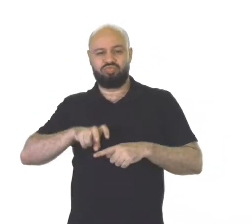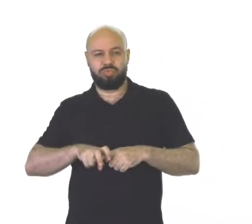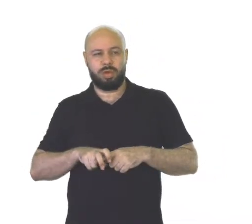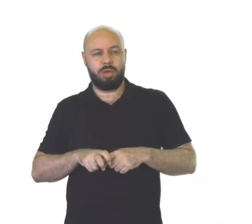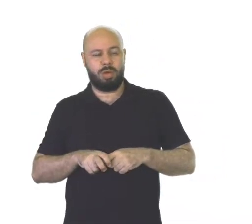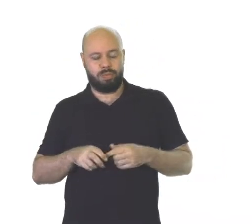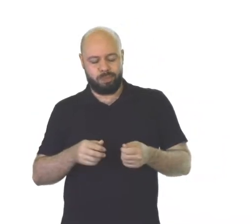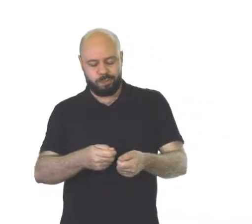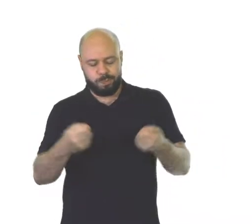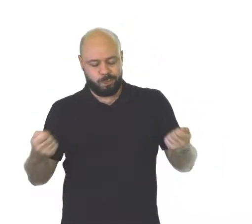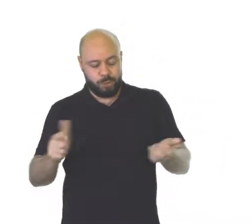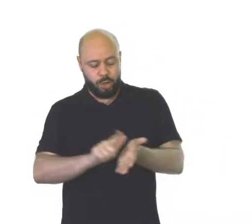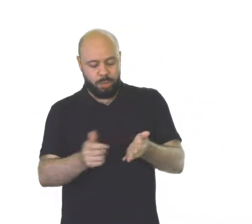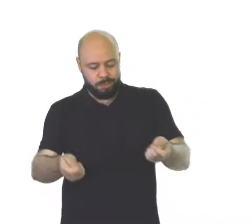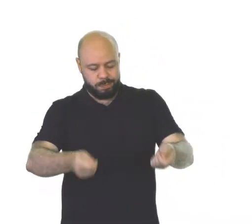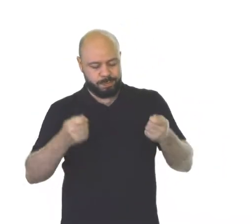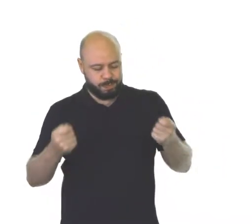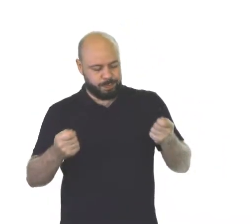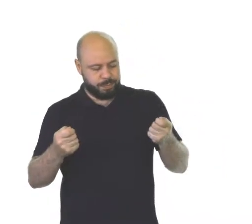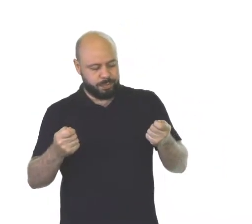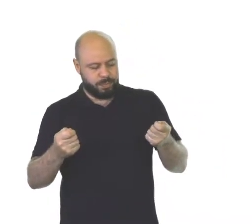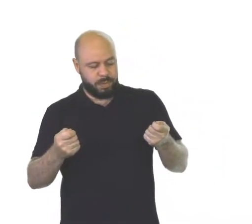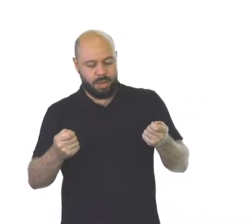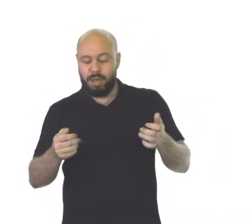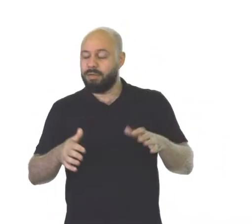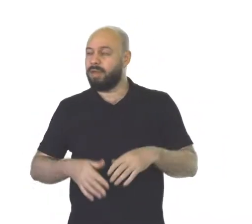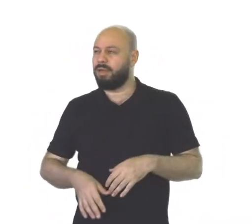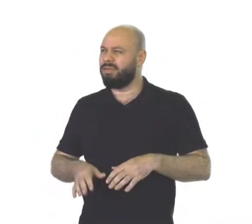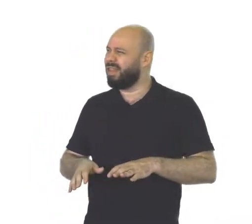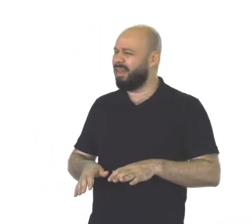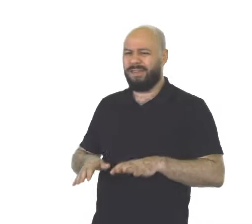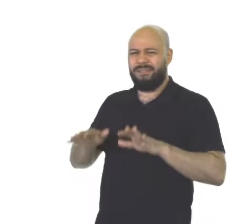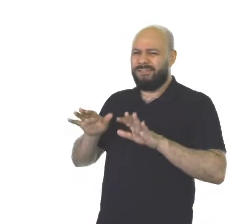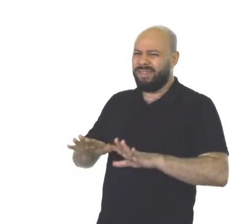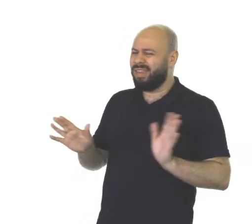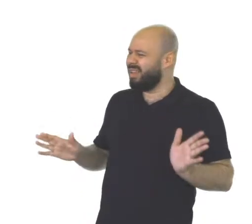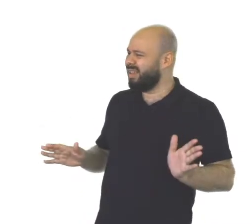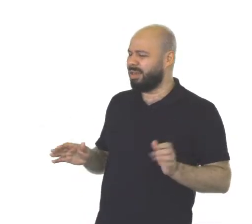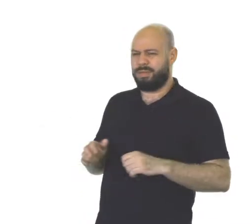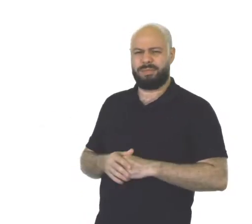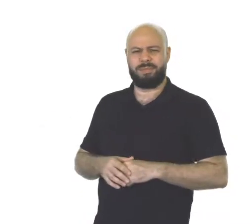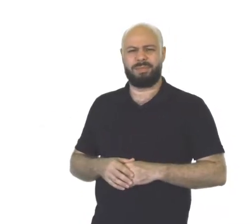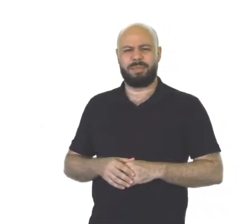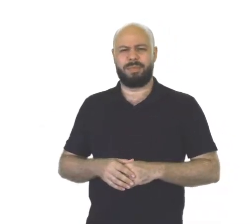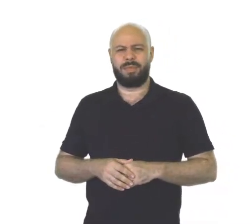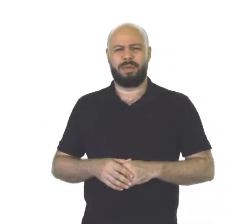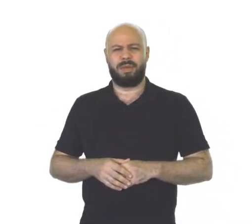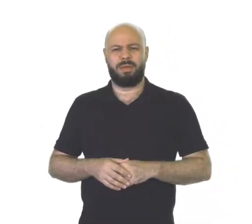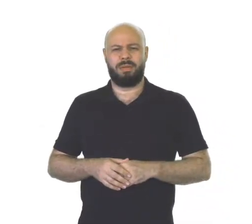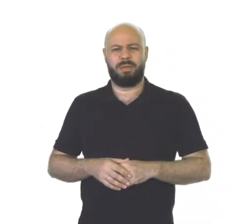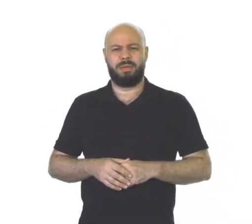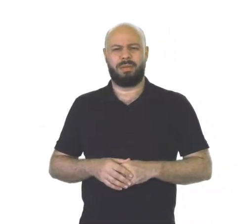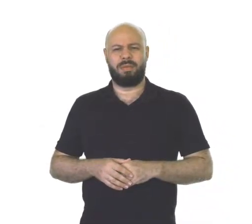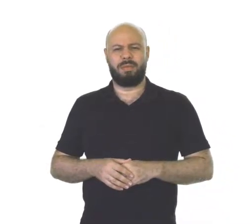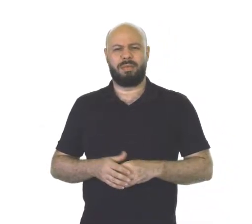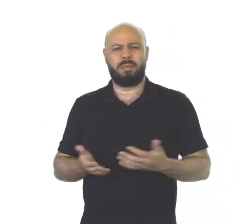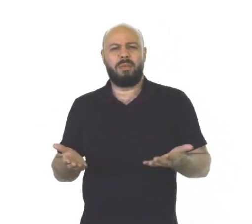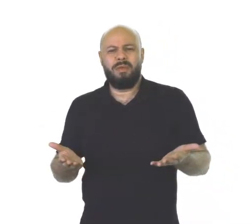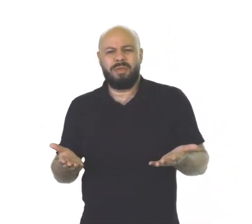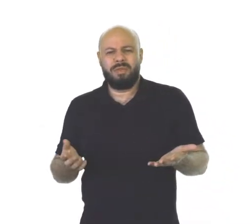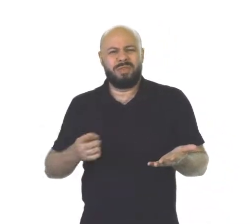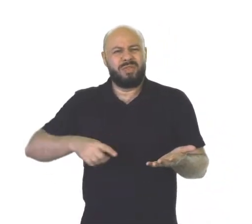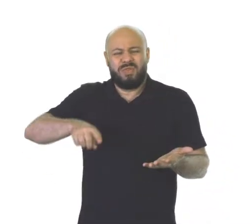lendo o jornal, dizendo, fique em casa. E ela diz o seguinte, aren't you going to do